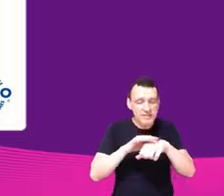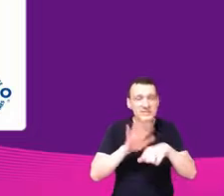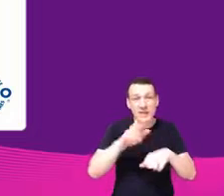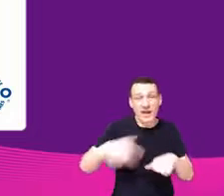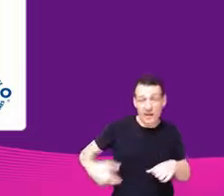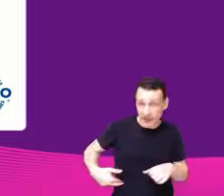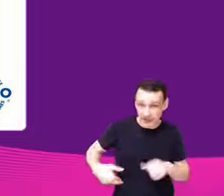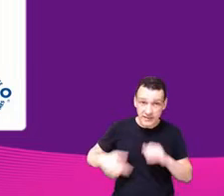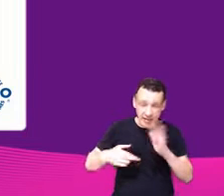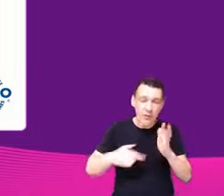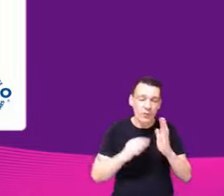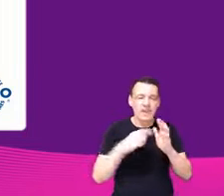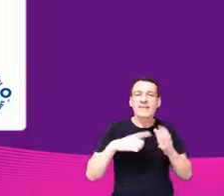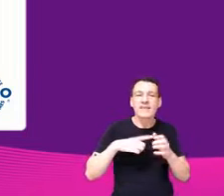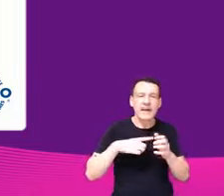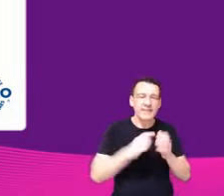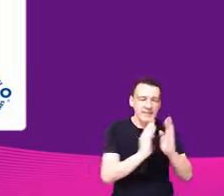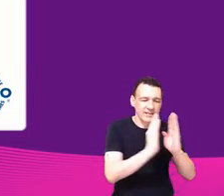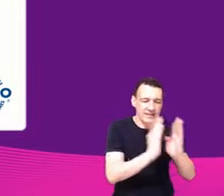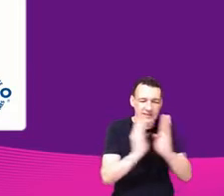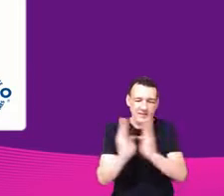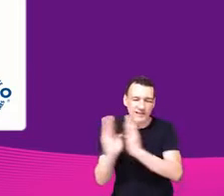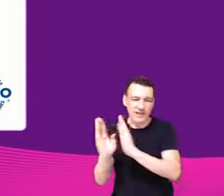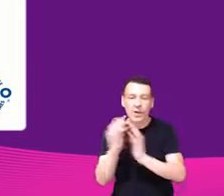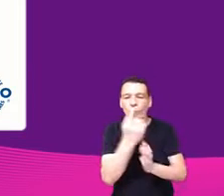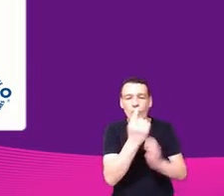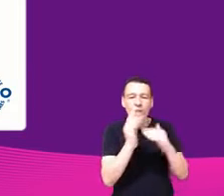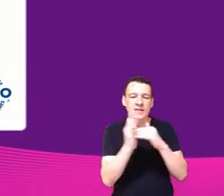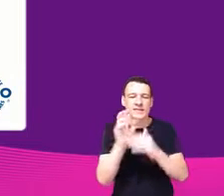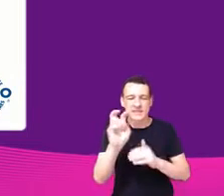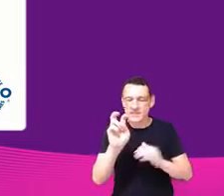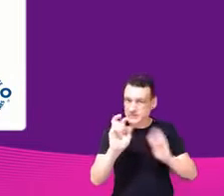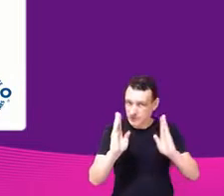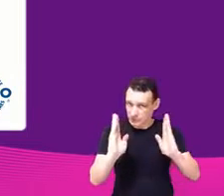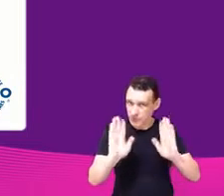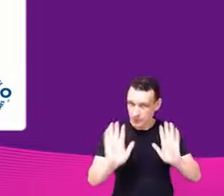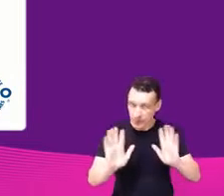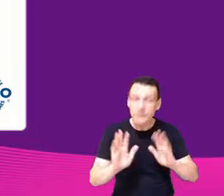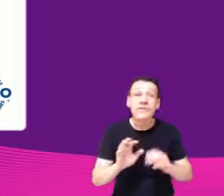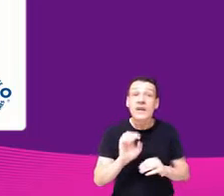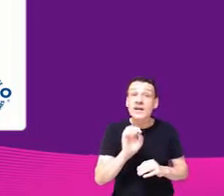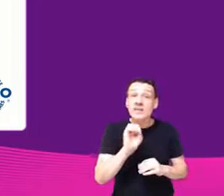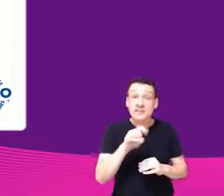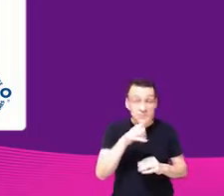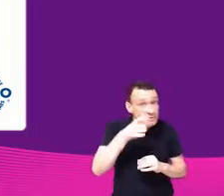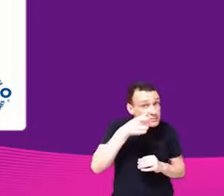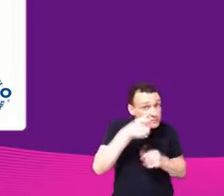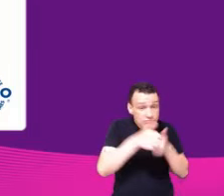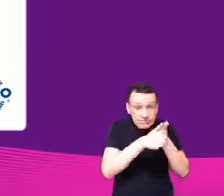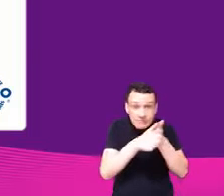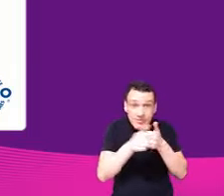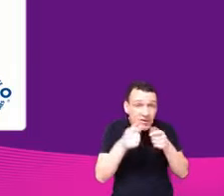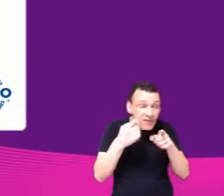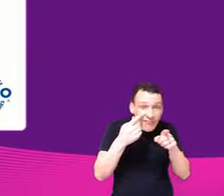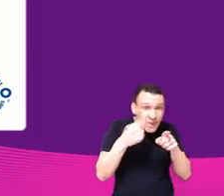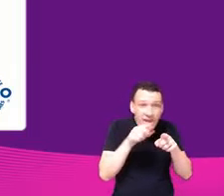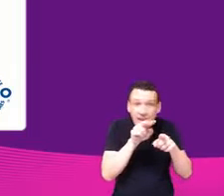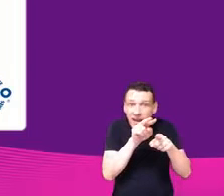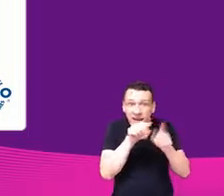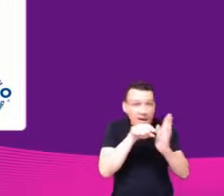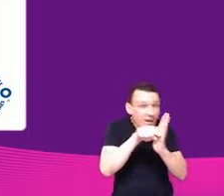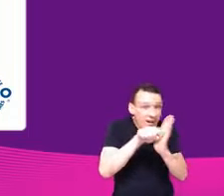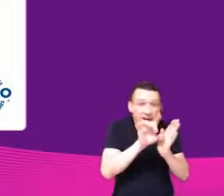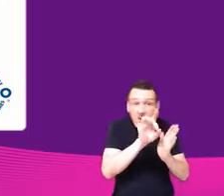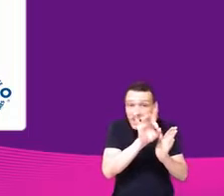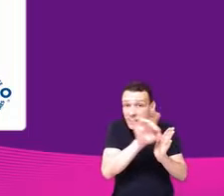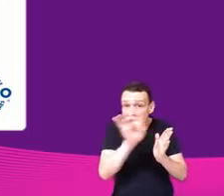estágio 5, mas se você segue pacientes, você vai ver que ao longo do tempo, principalmente aquele paciente onde